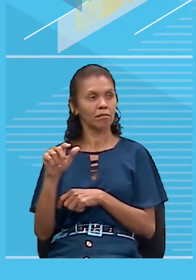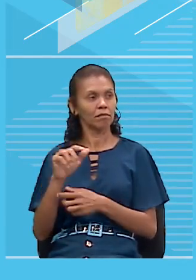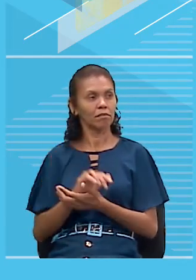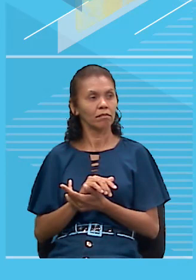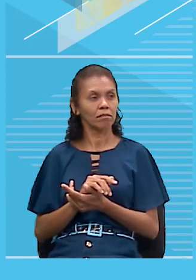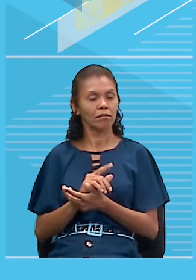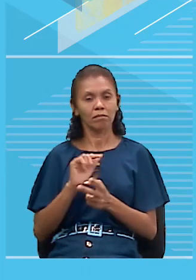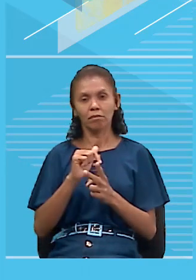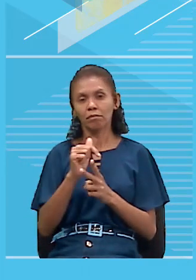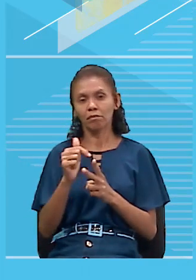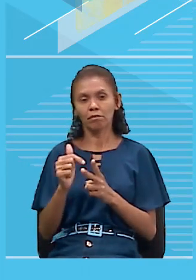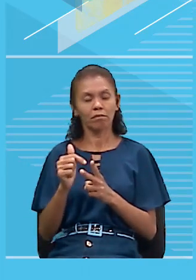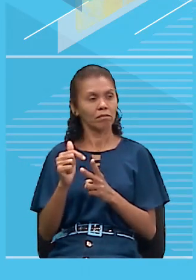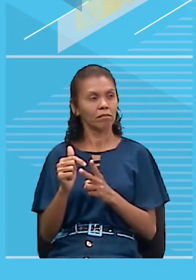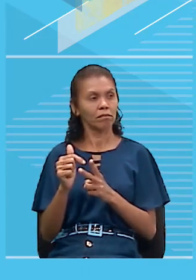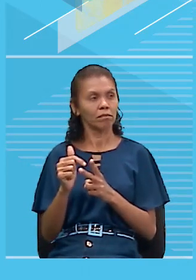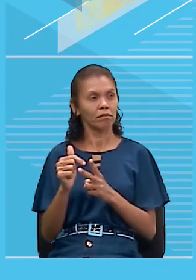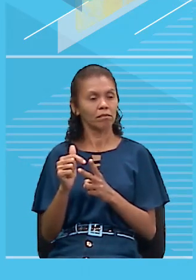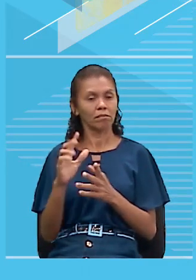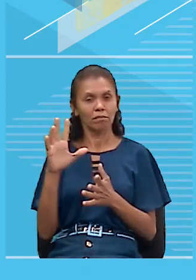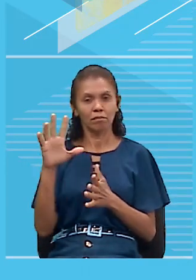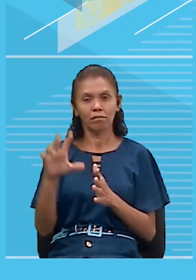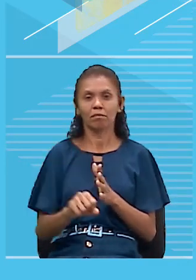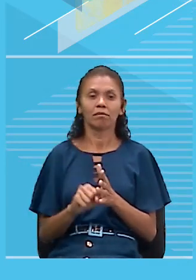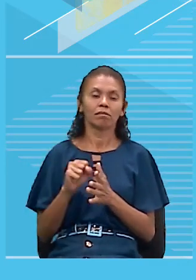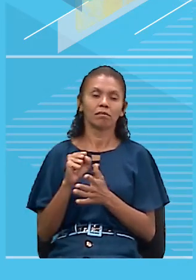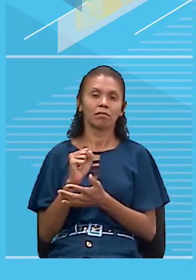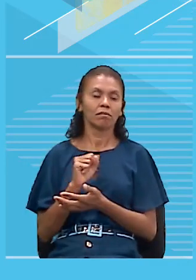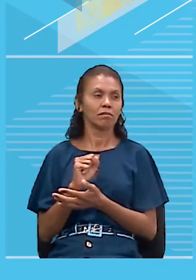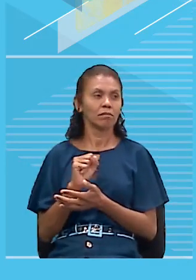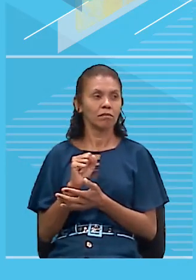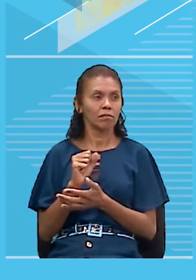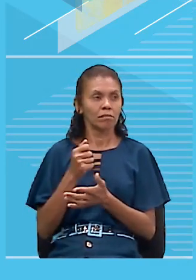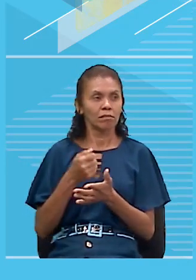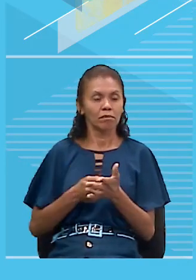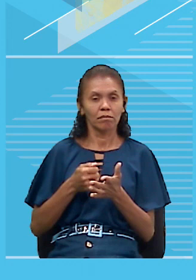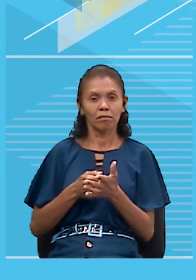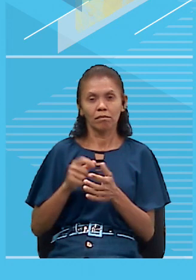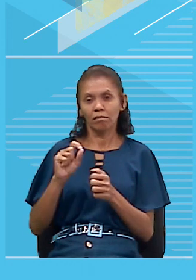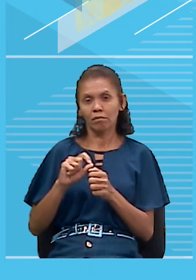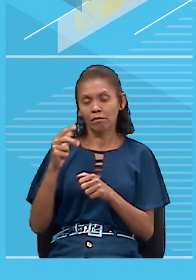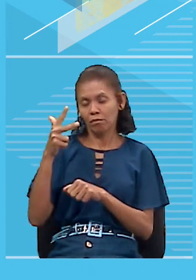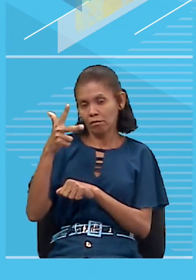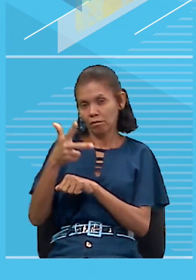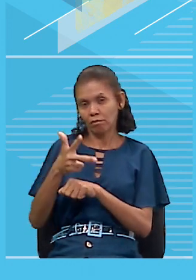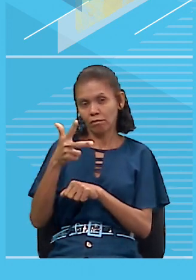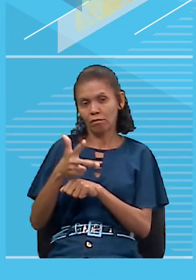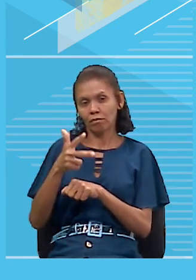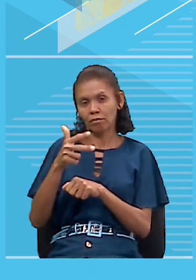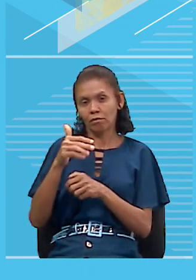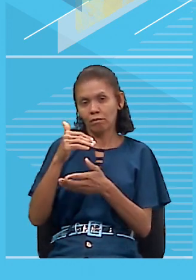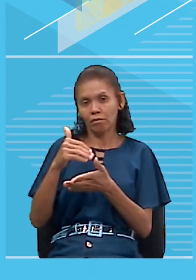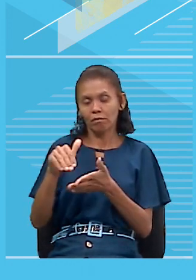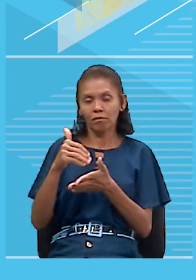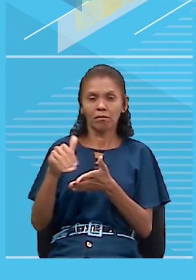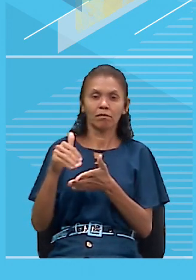E aí o casal de Ingleses foram capturados por Obrigado fazer um vídeo e mandar para o governo Inglês